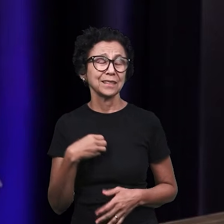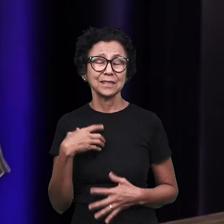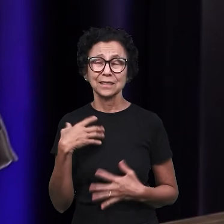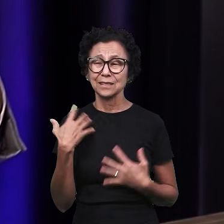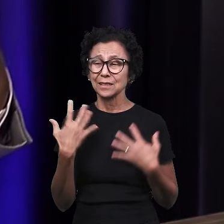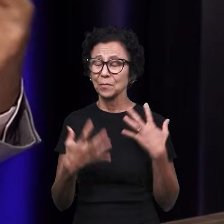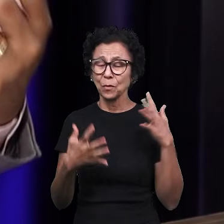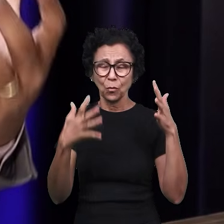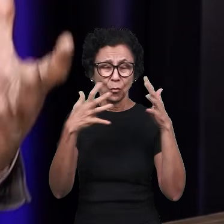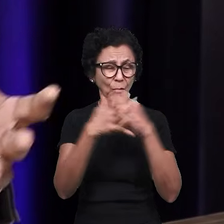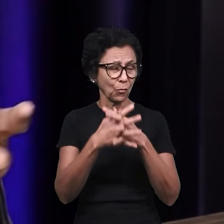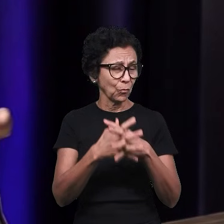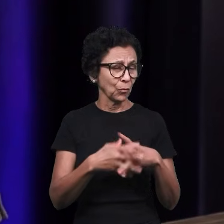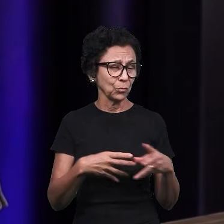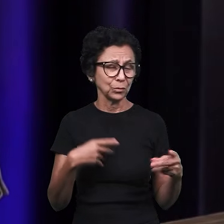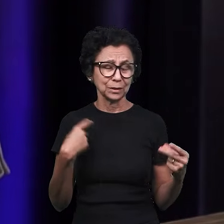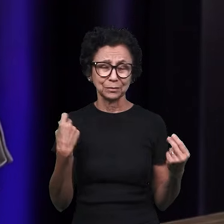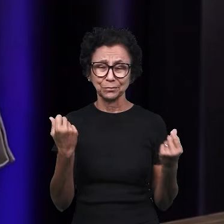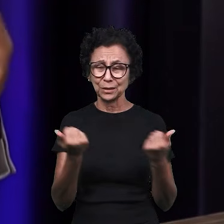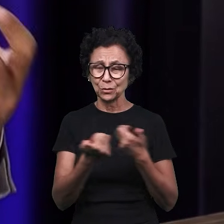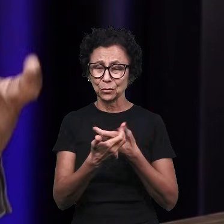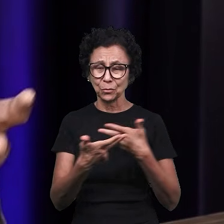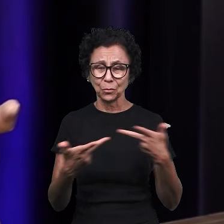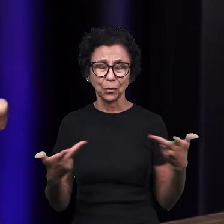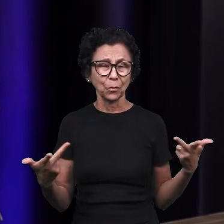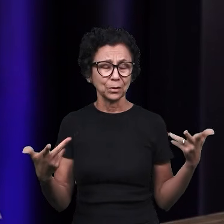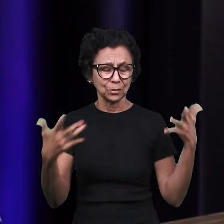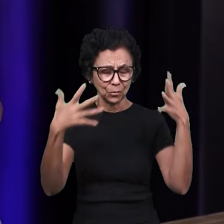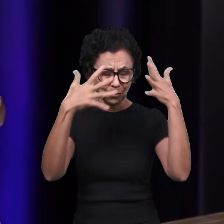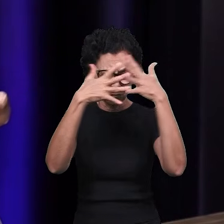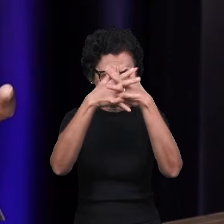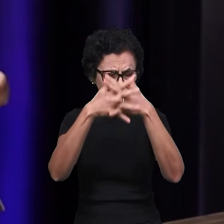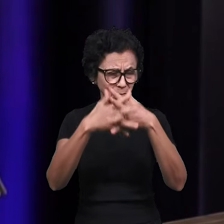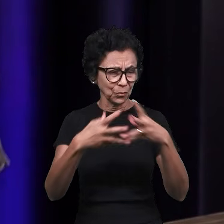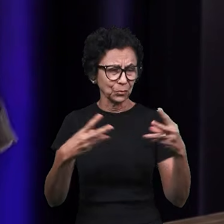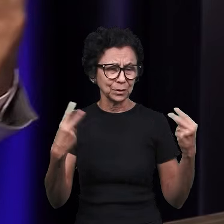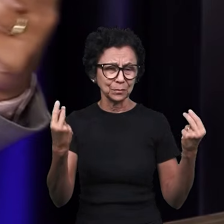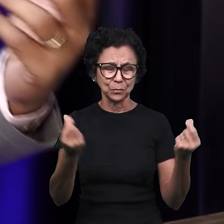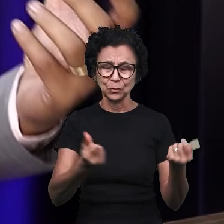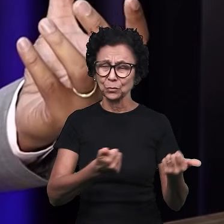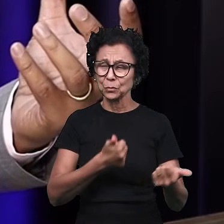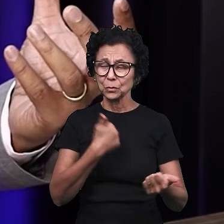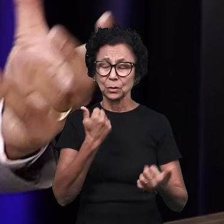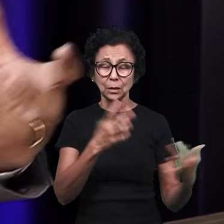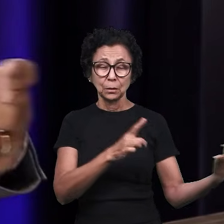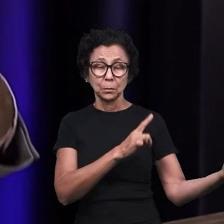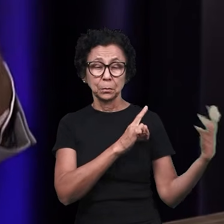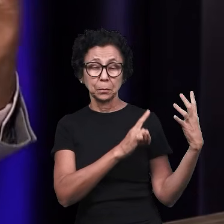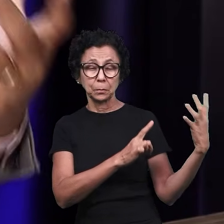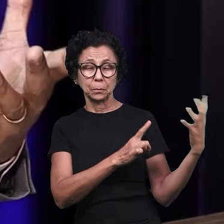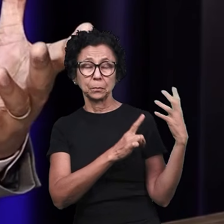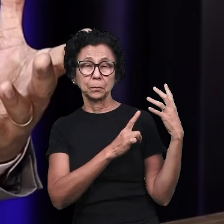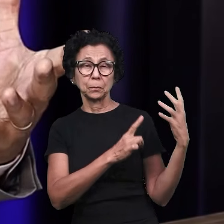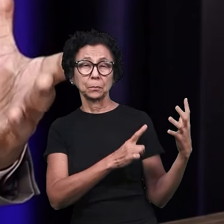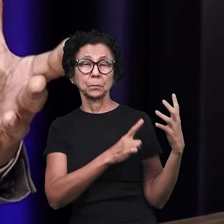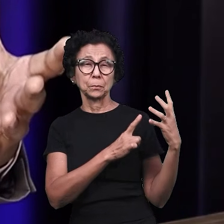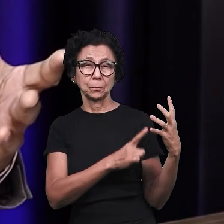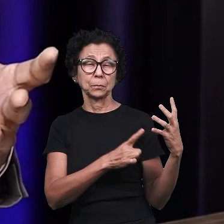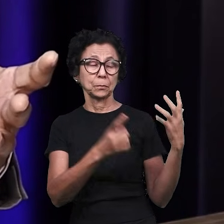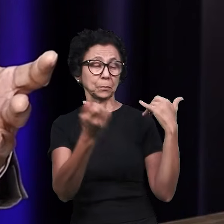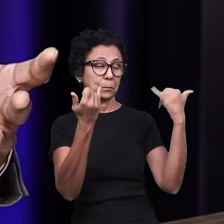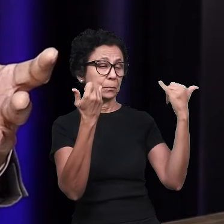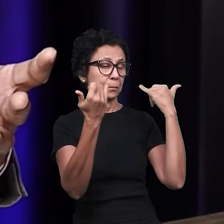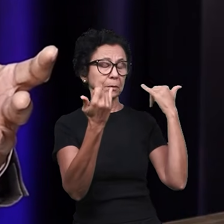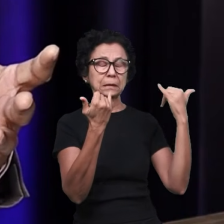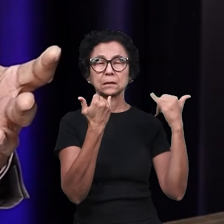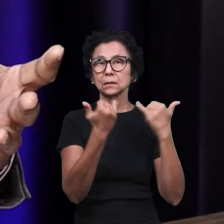coração do homem está nesse tumulto de muitas situações, de muitas coisas que querem, muitas vozes gritando